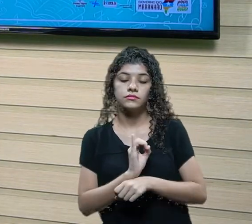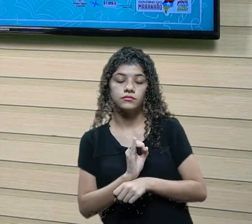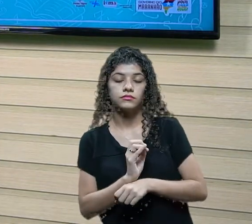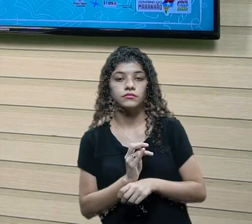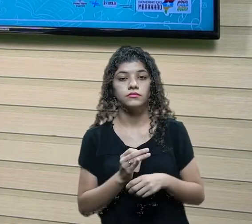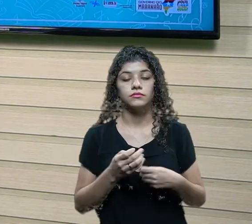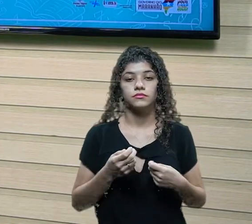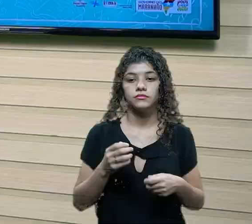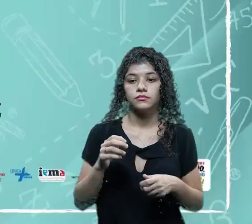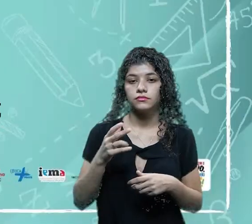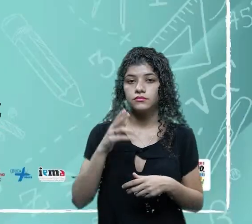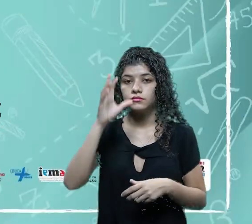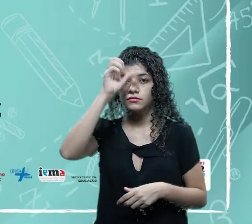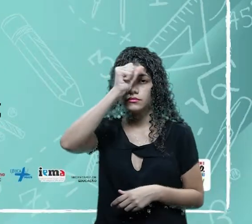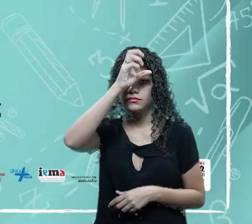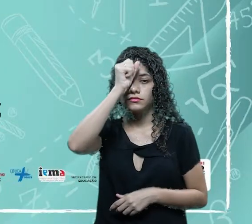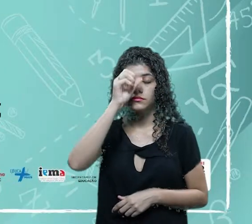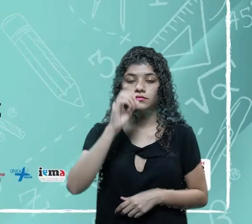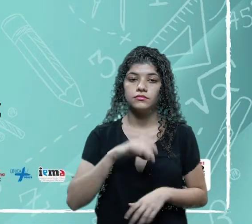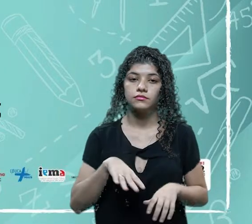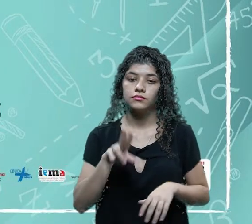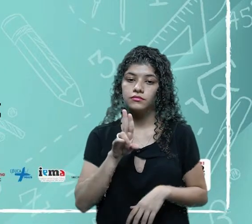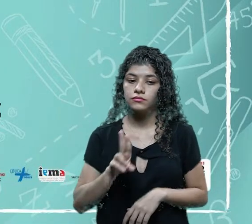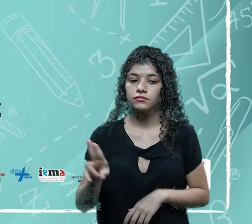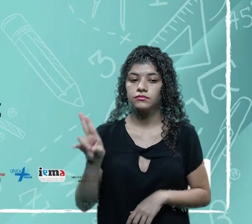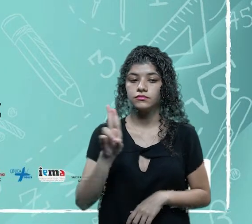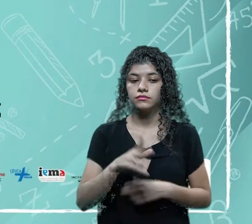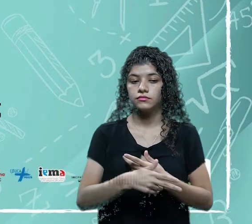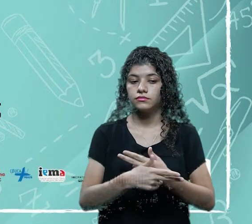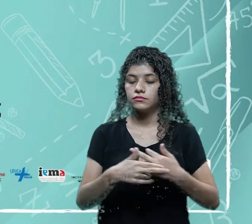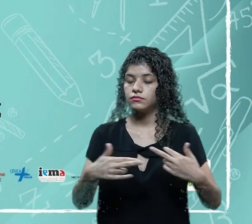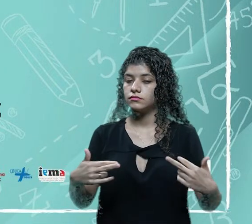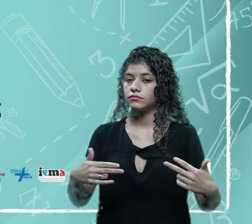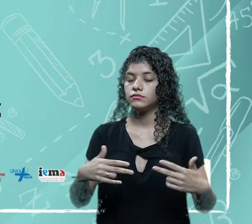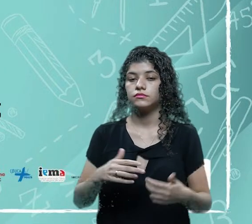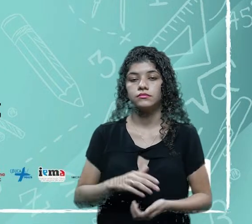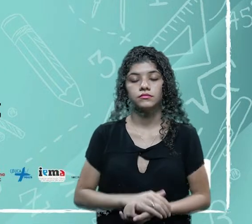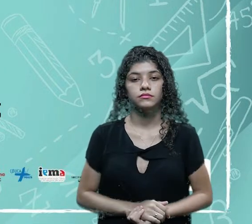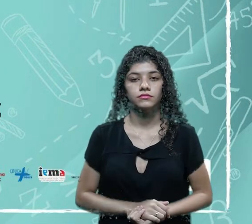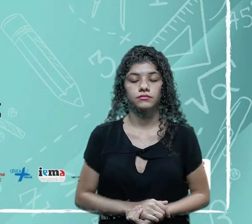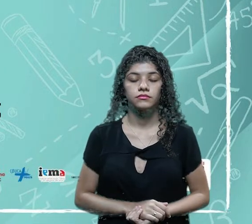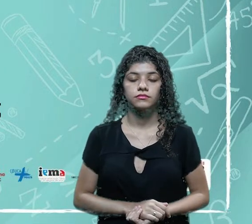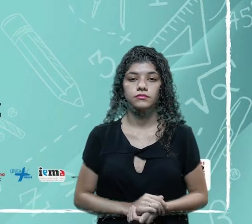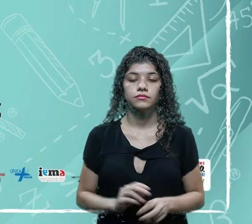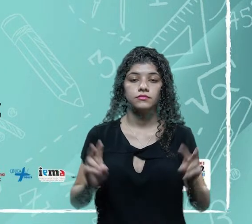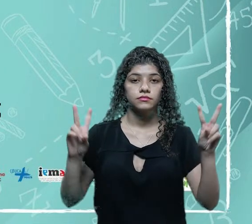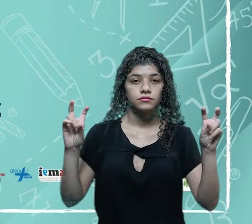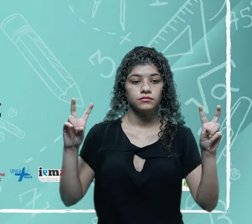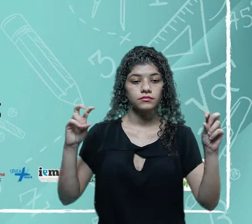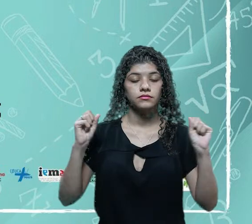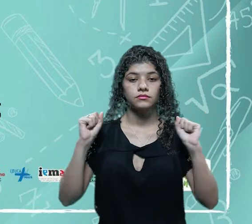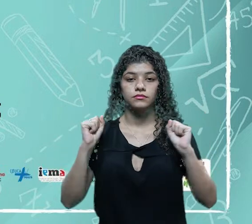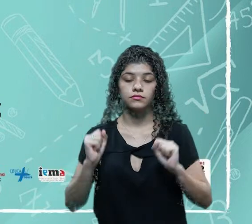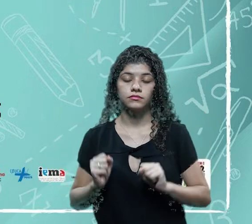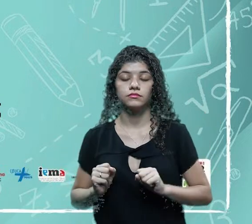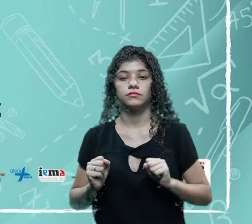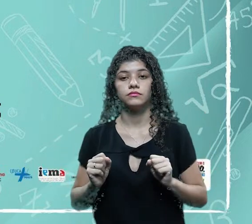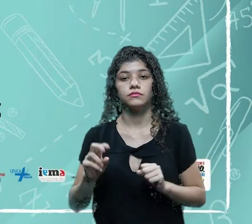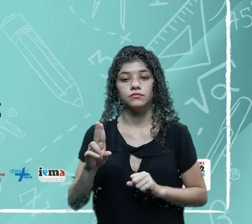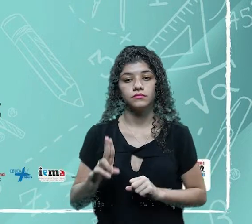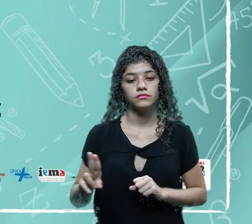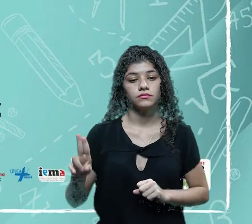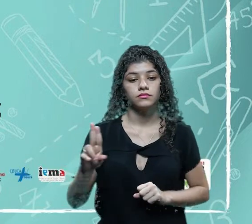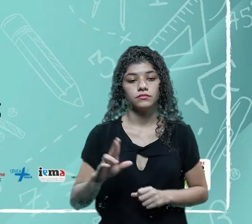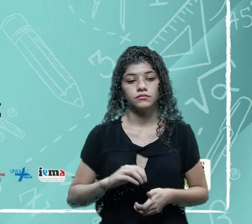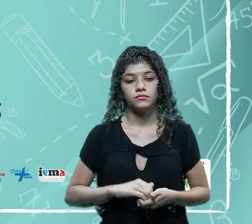ferramentas né online e muito mais a gente tem vários outros temas que que podemos